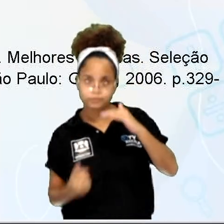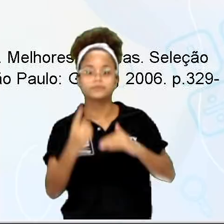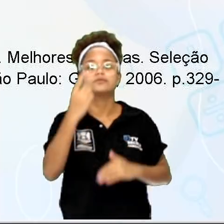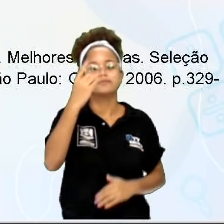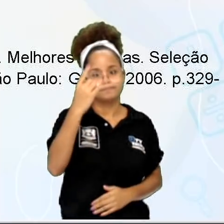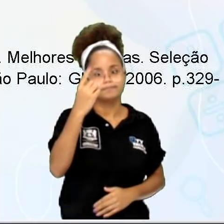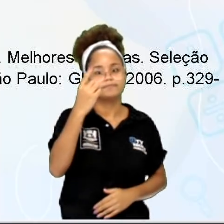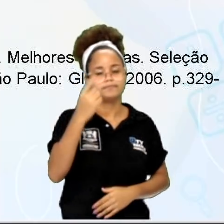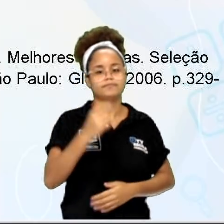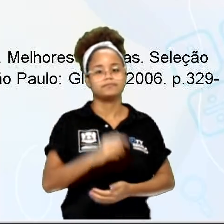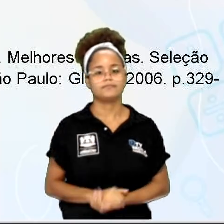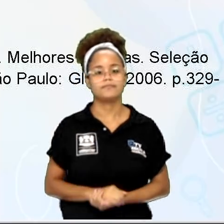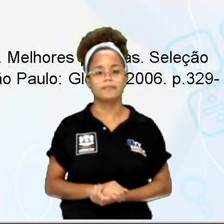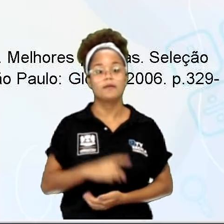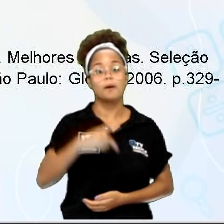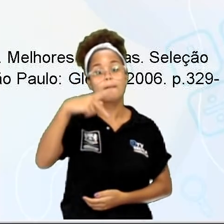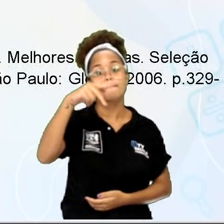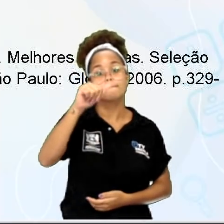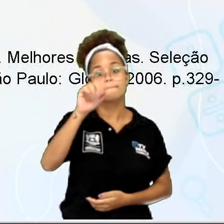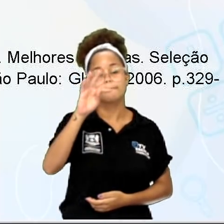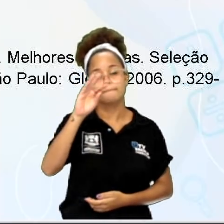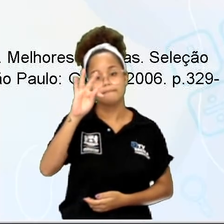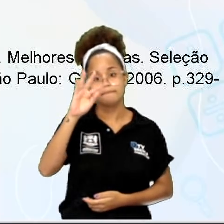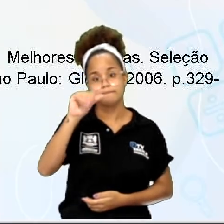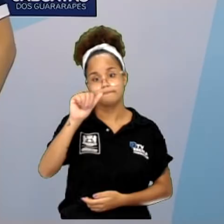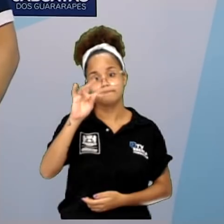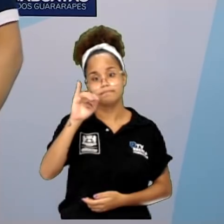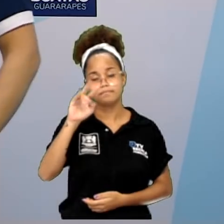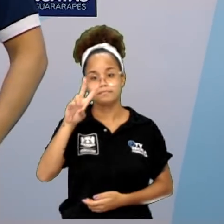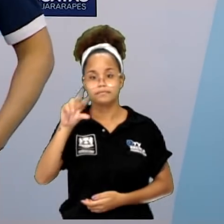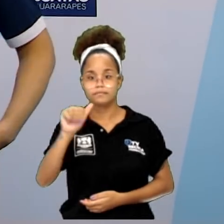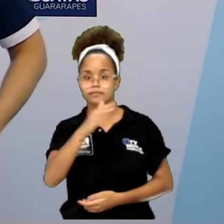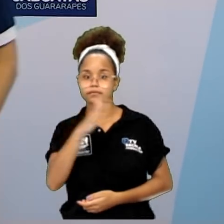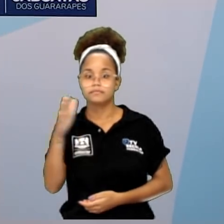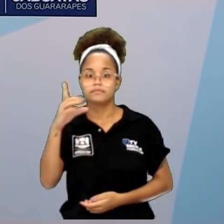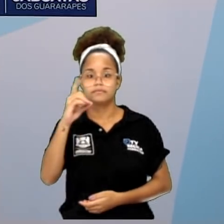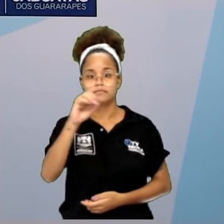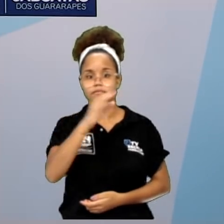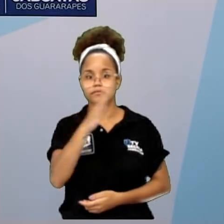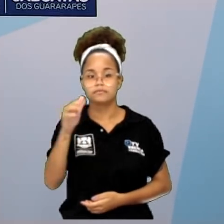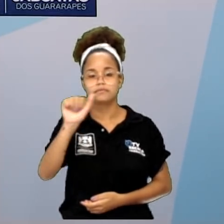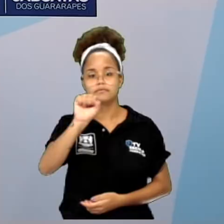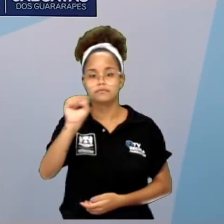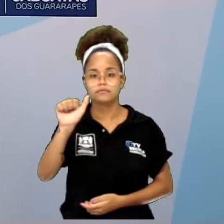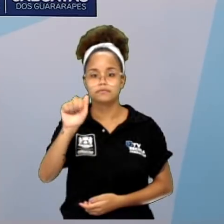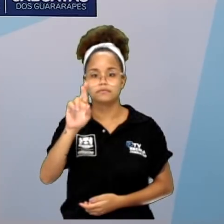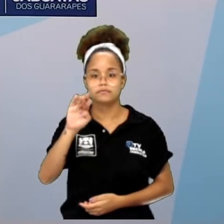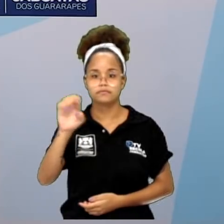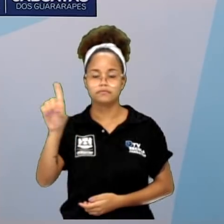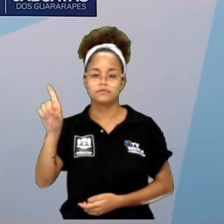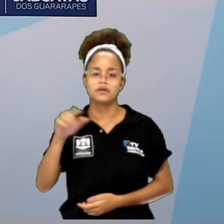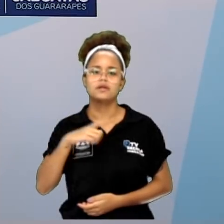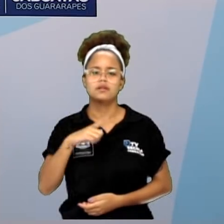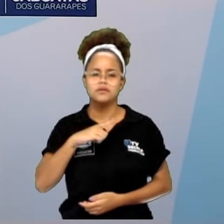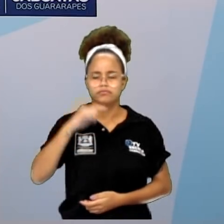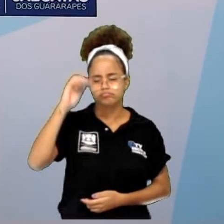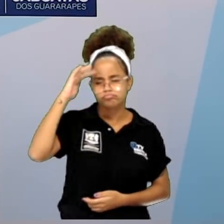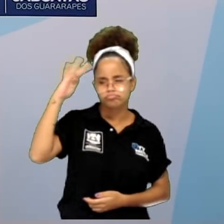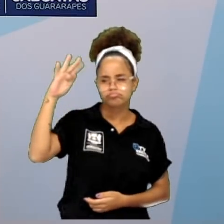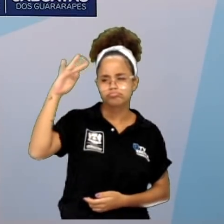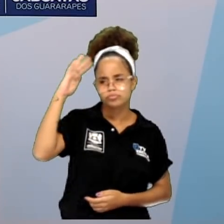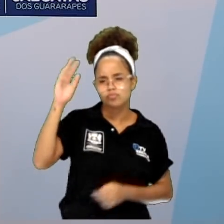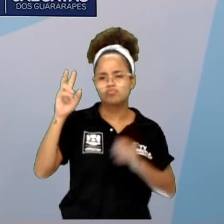suba. Patativa do Assaré, pessoal. Poeta popular que traz aí, né, essa reflexão sobre